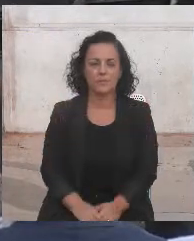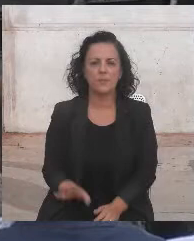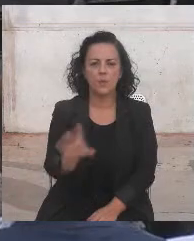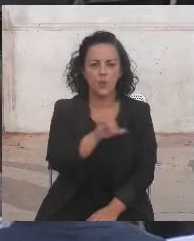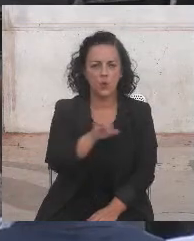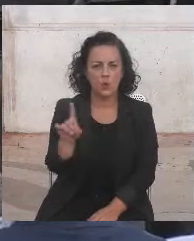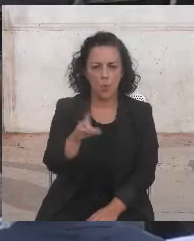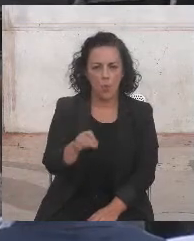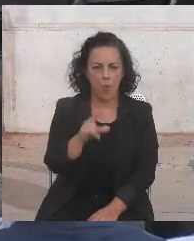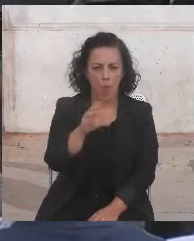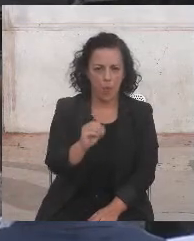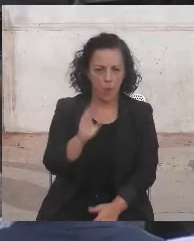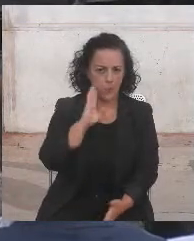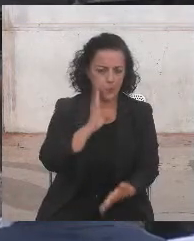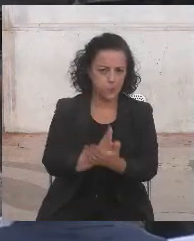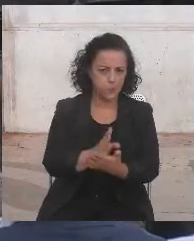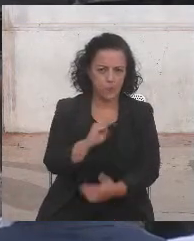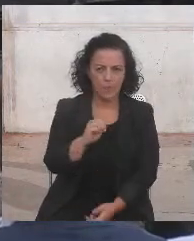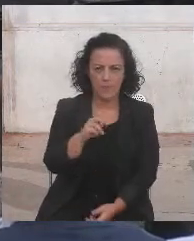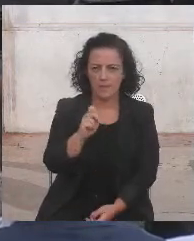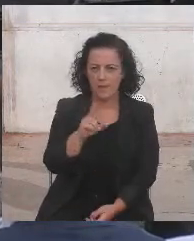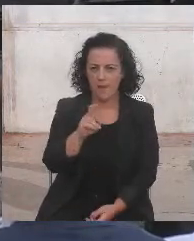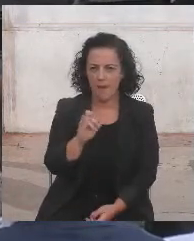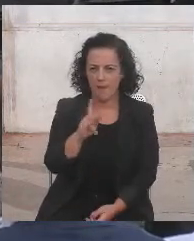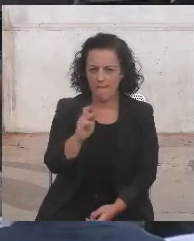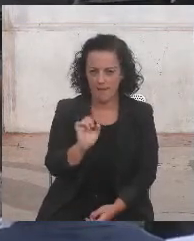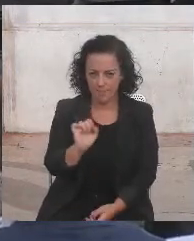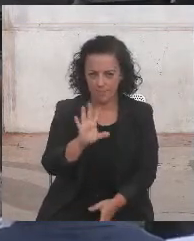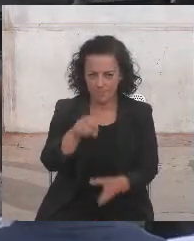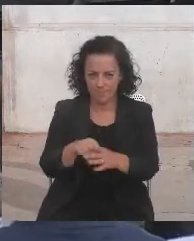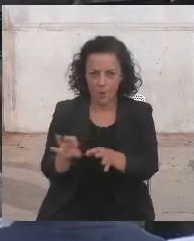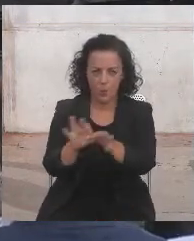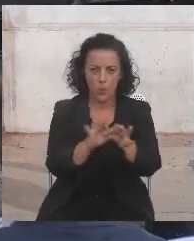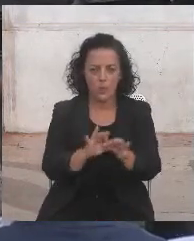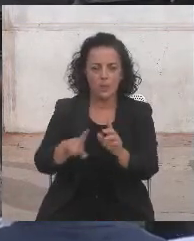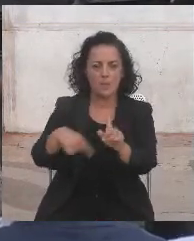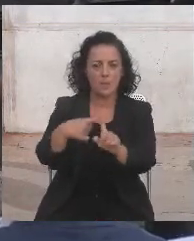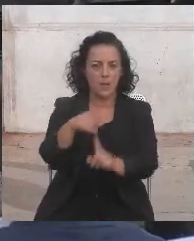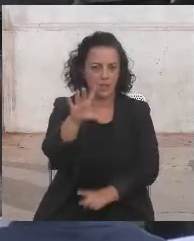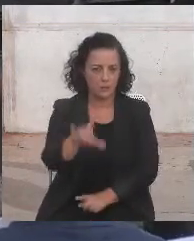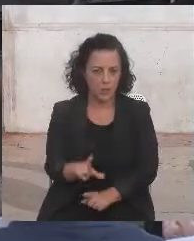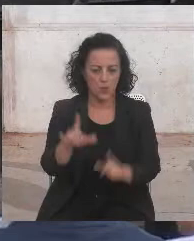João Paulo de Figueiredo Lucas Saraiva, Coligação Mais Lisboa.